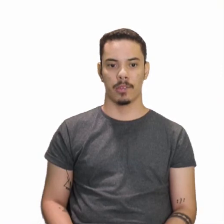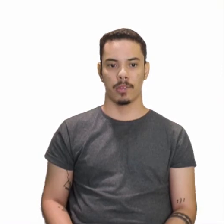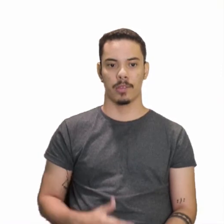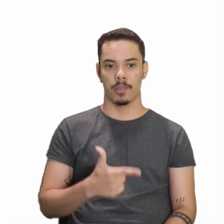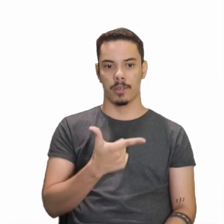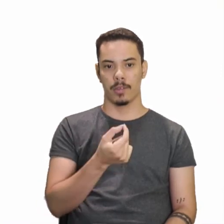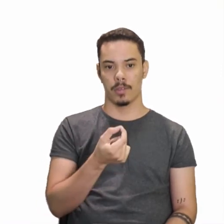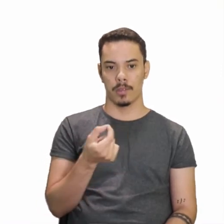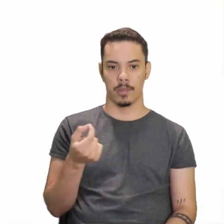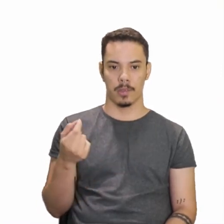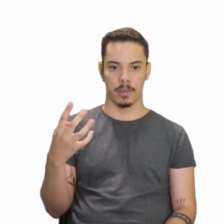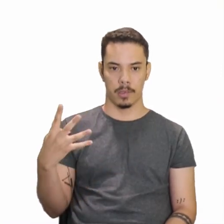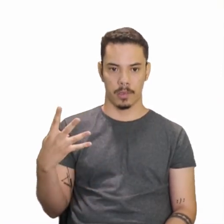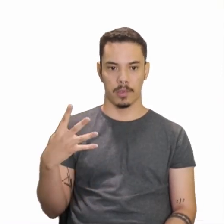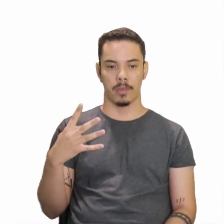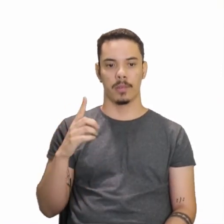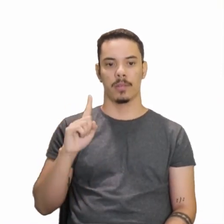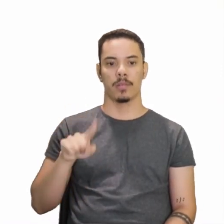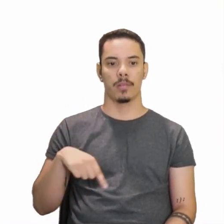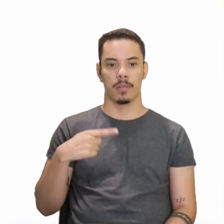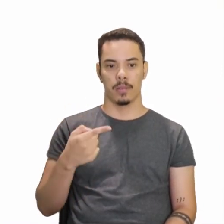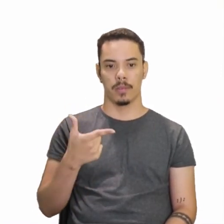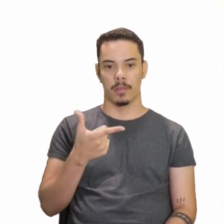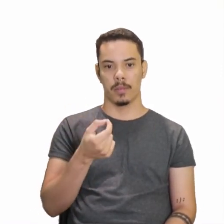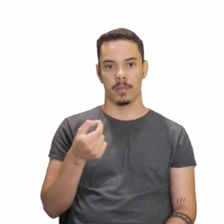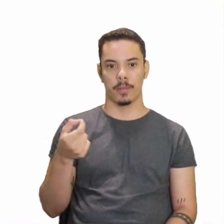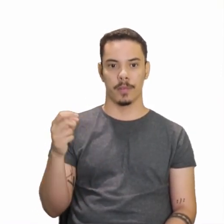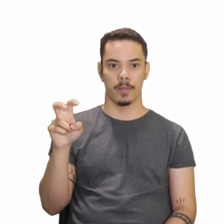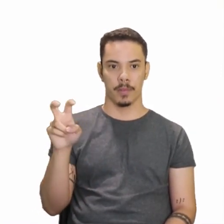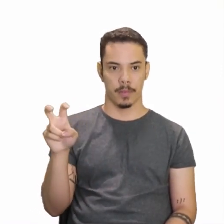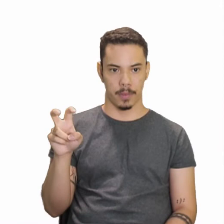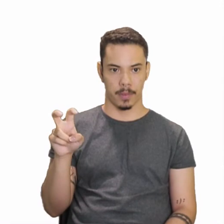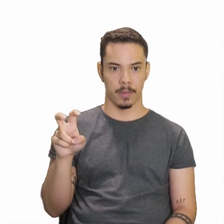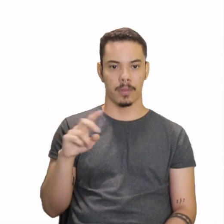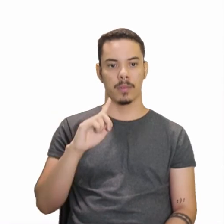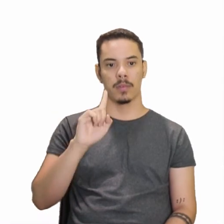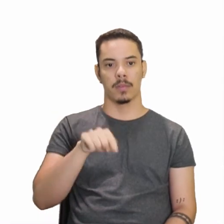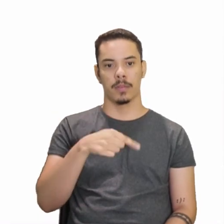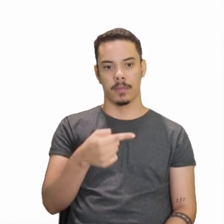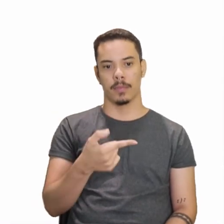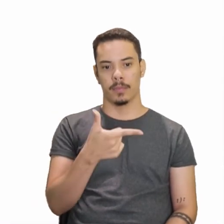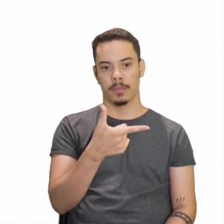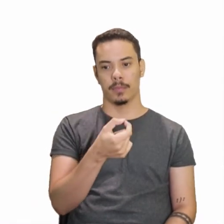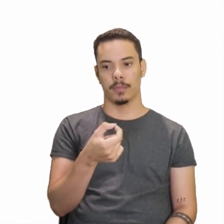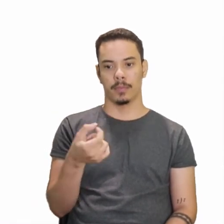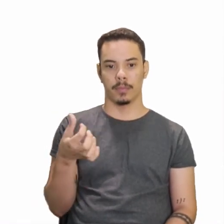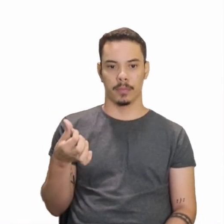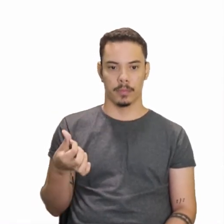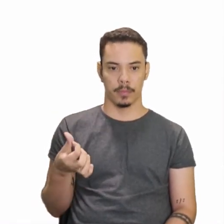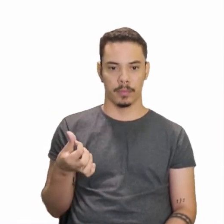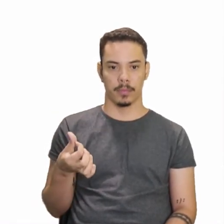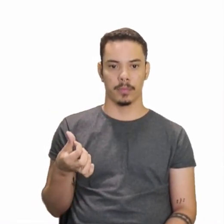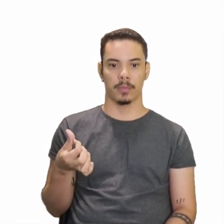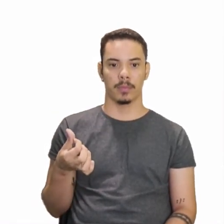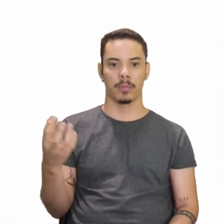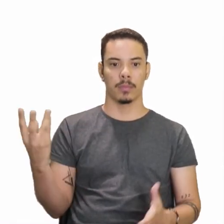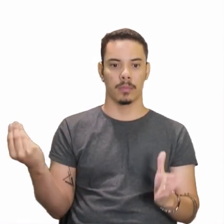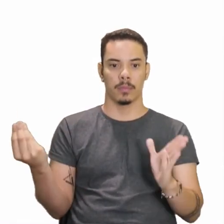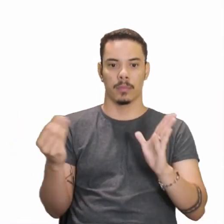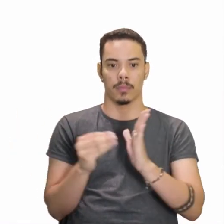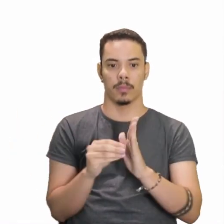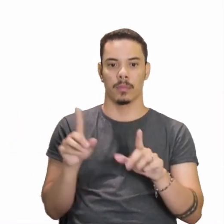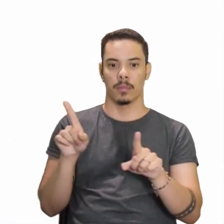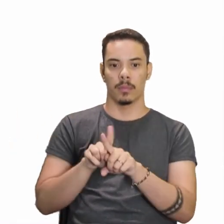em 2004, 2005 teve outro, né? Que aí foi Cabo Verde, né? Que também